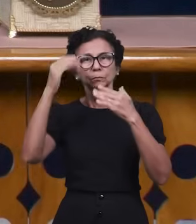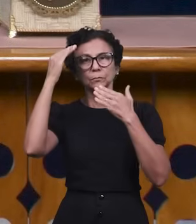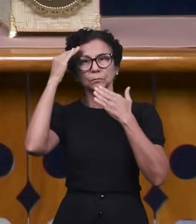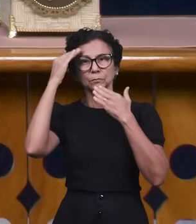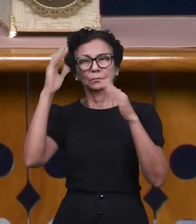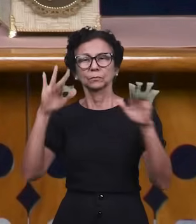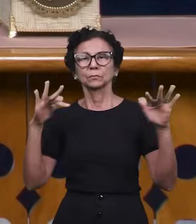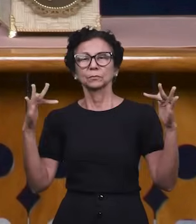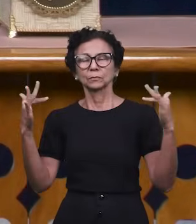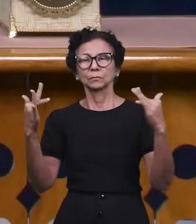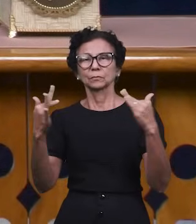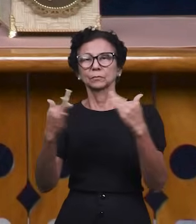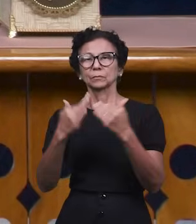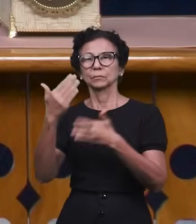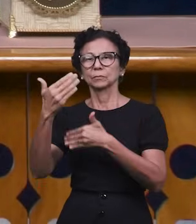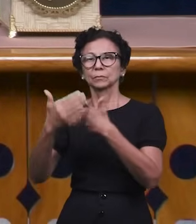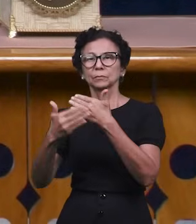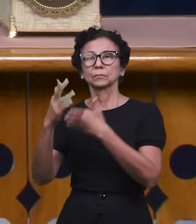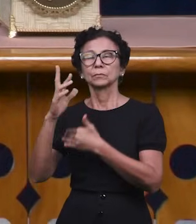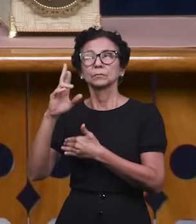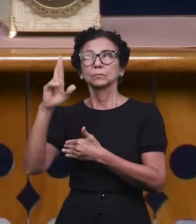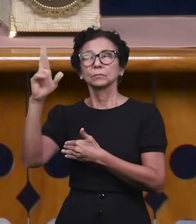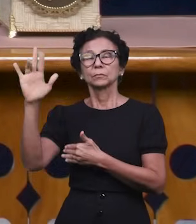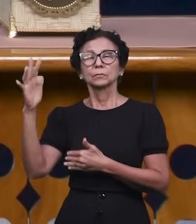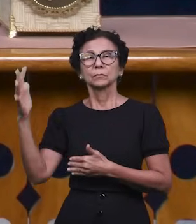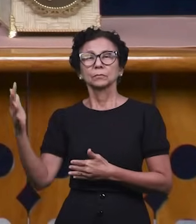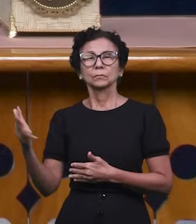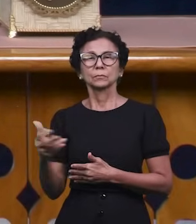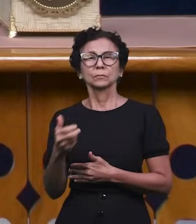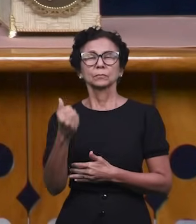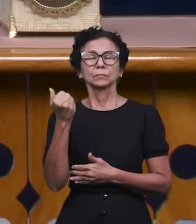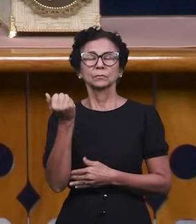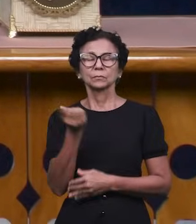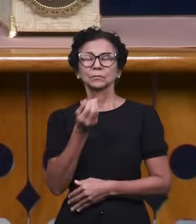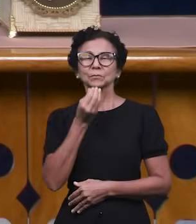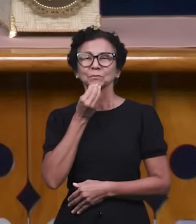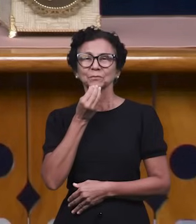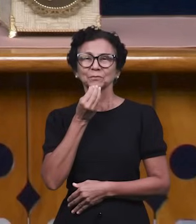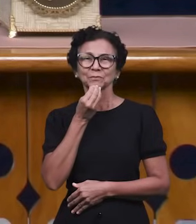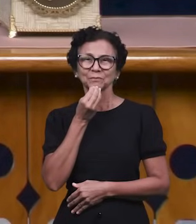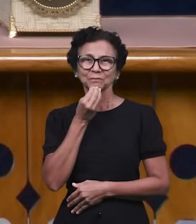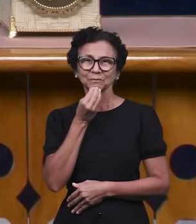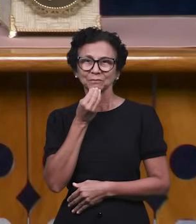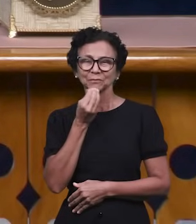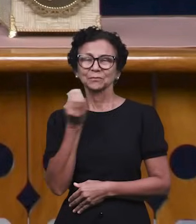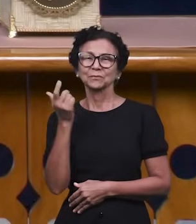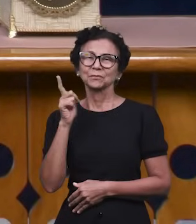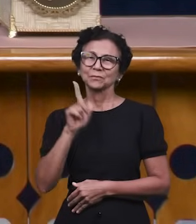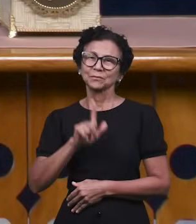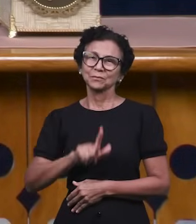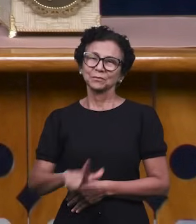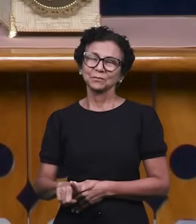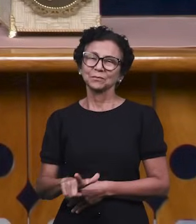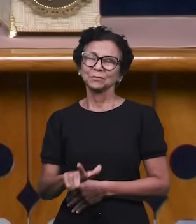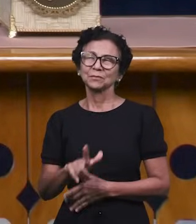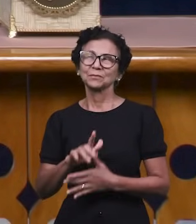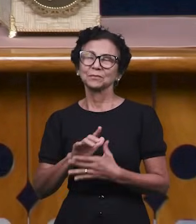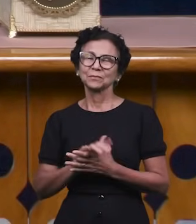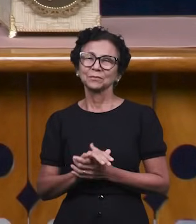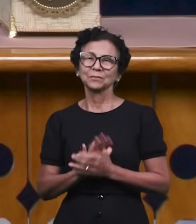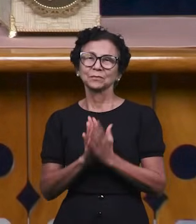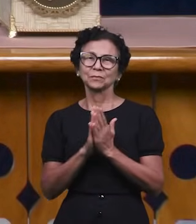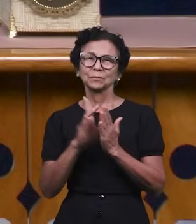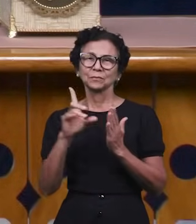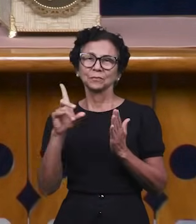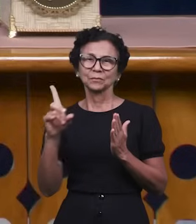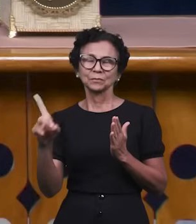Agradecemos pela nossa família na Tua presença e te adoramos por mais uma oportunidade de ouvirmos a Tua santa